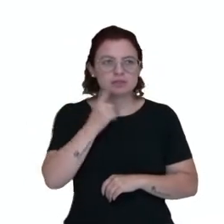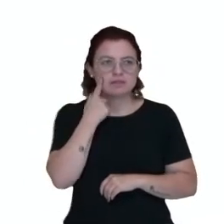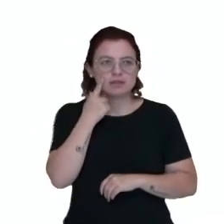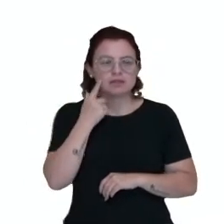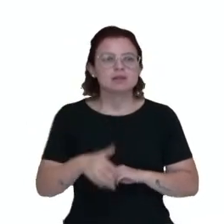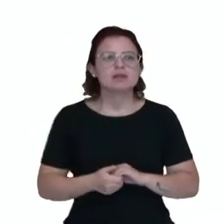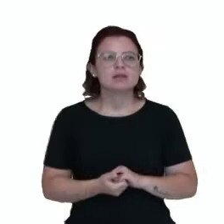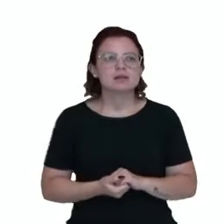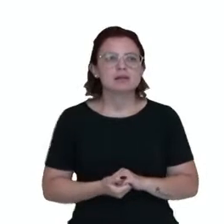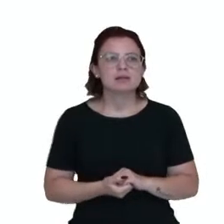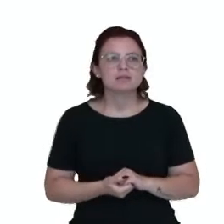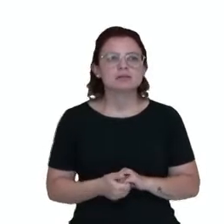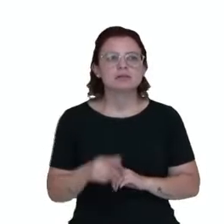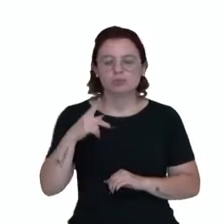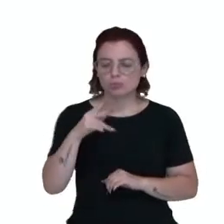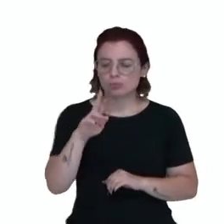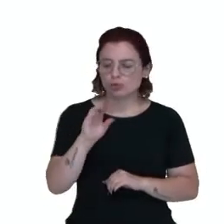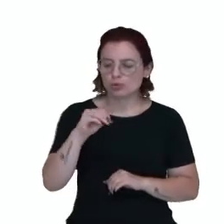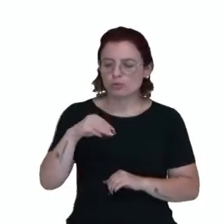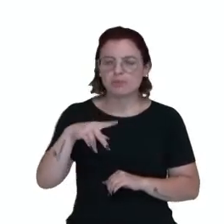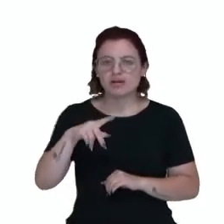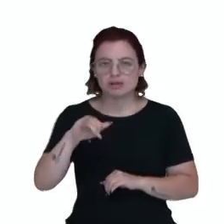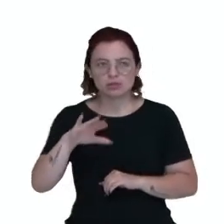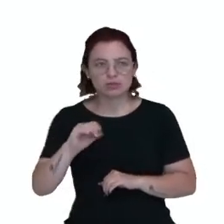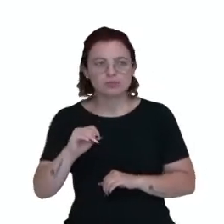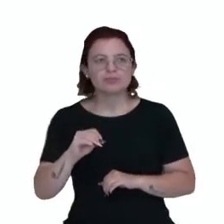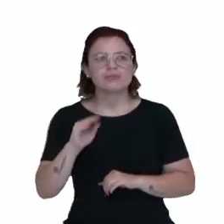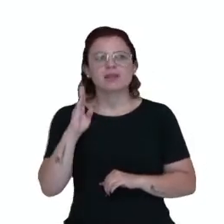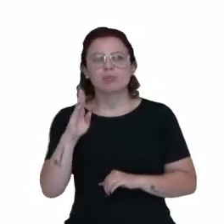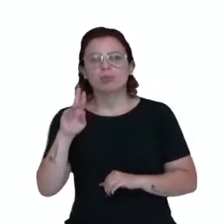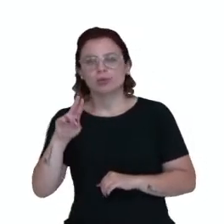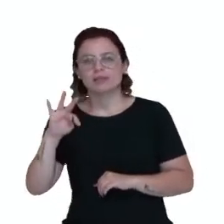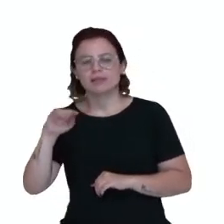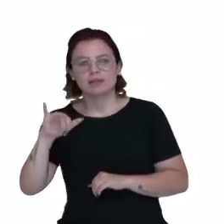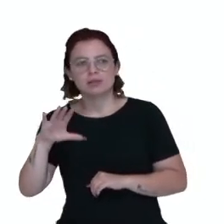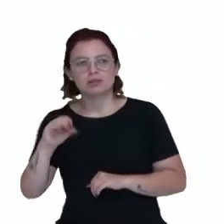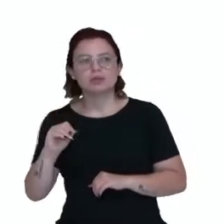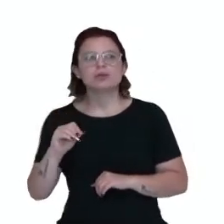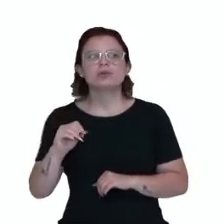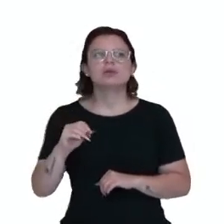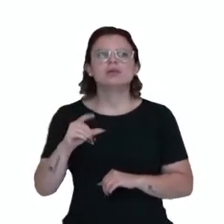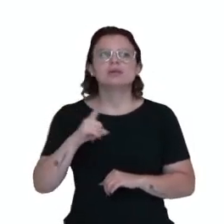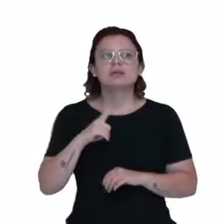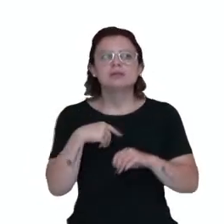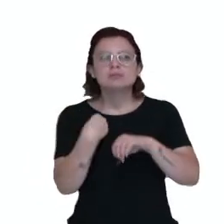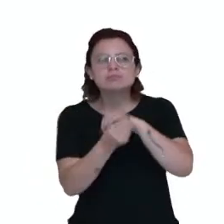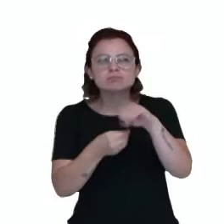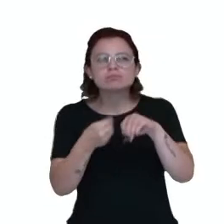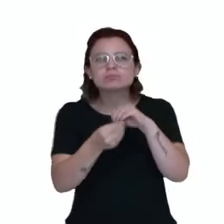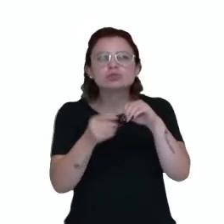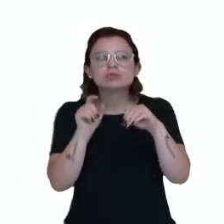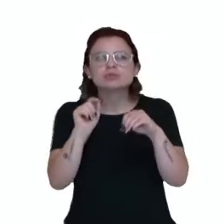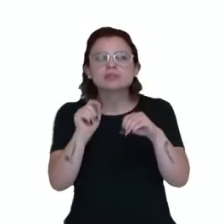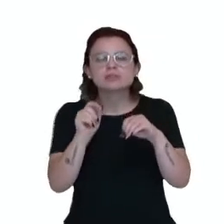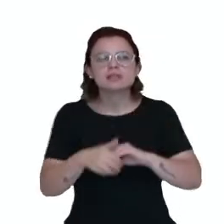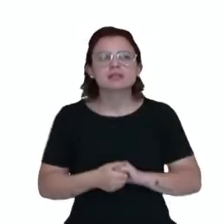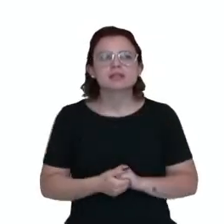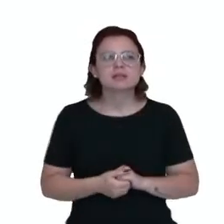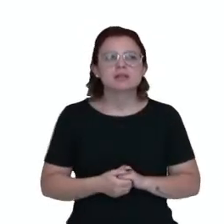tá? O propano e o butano e outros compostos orgânicos formam uma mistura conhecida